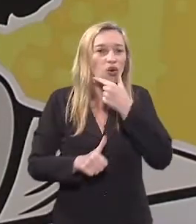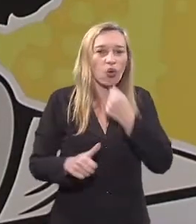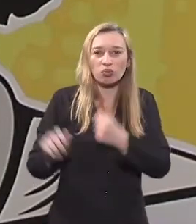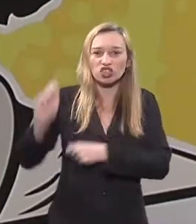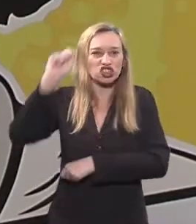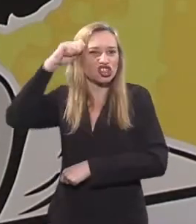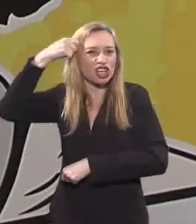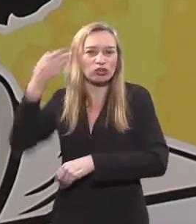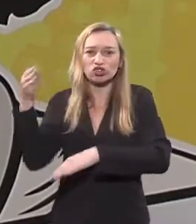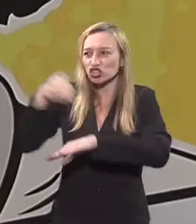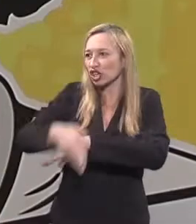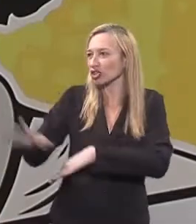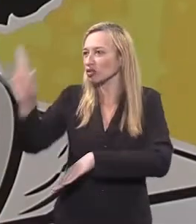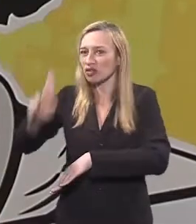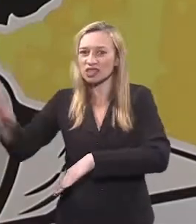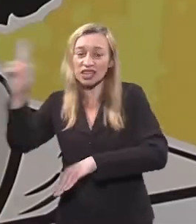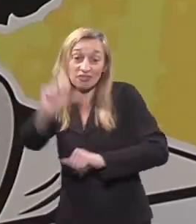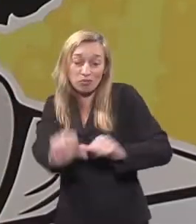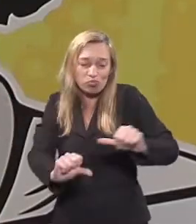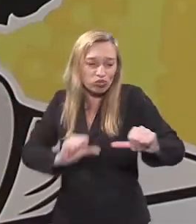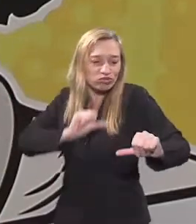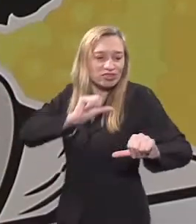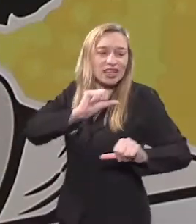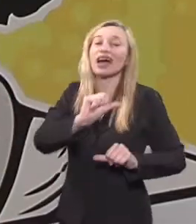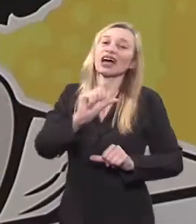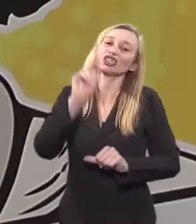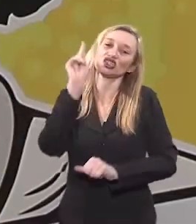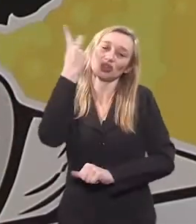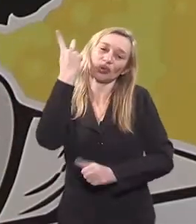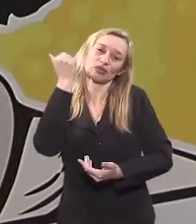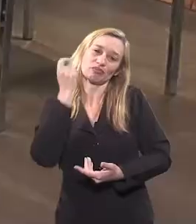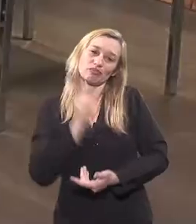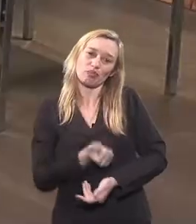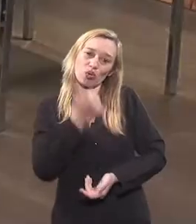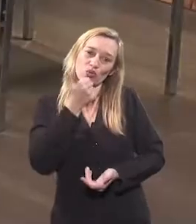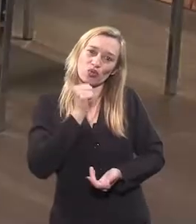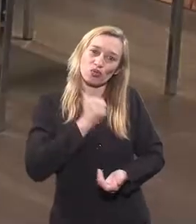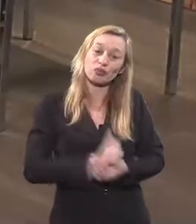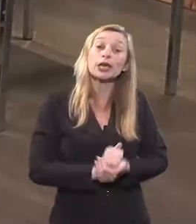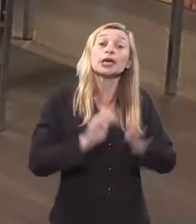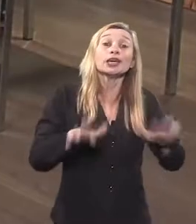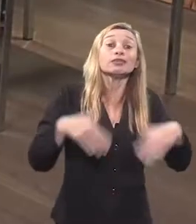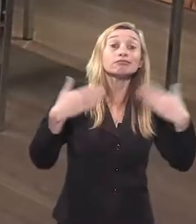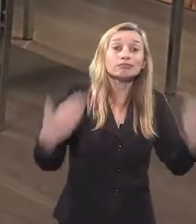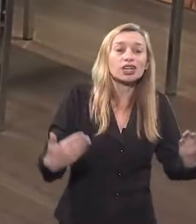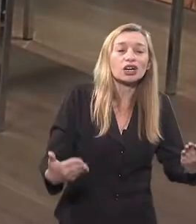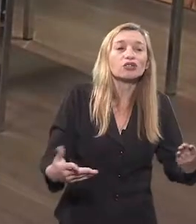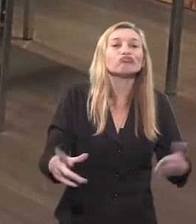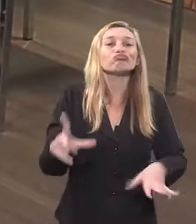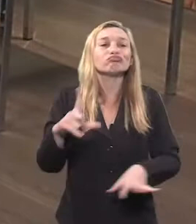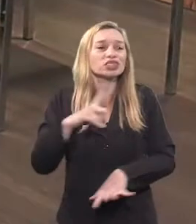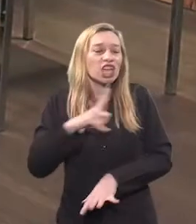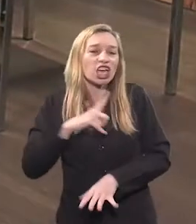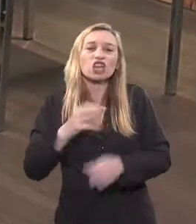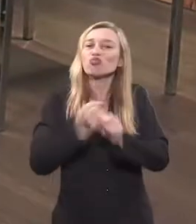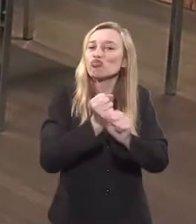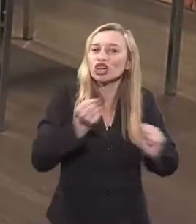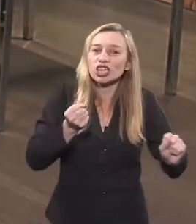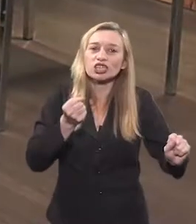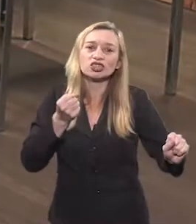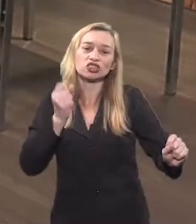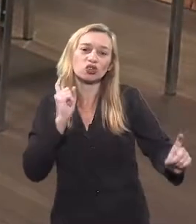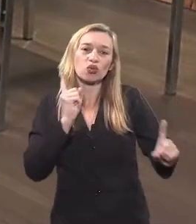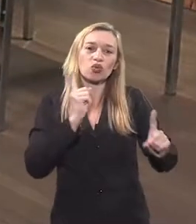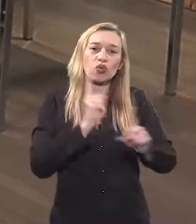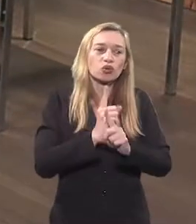na universidade, vai mudar um pouco este cenário, sabe? Então, existe um